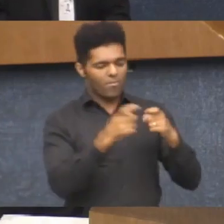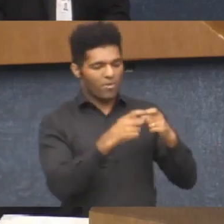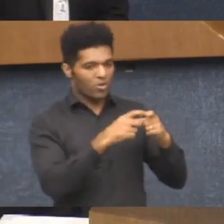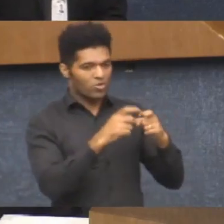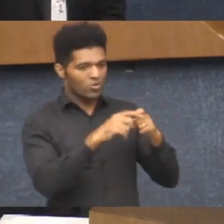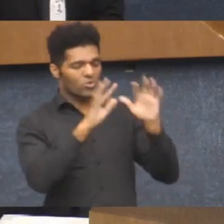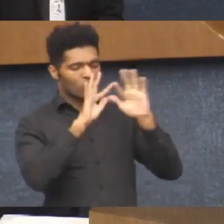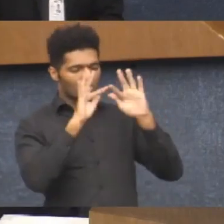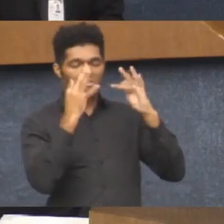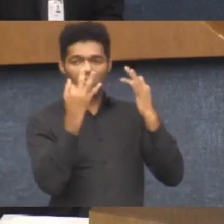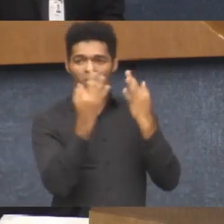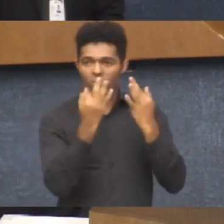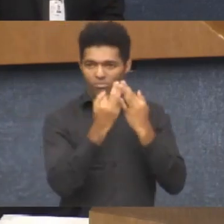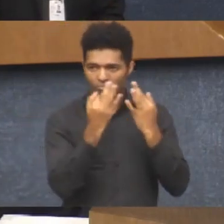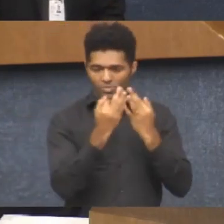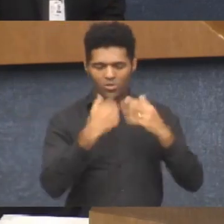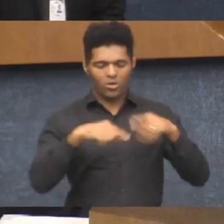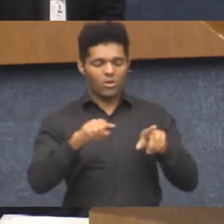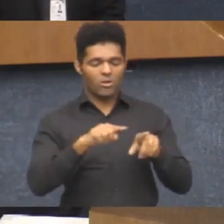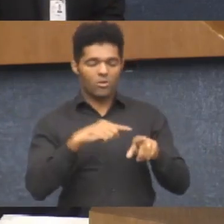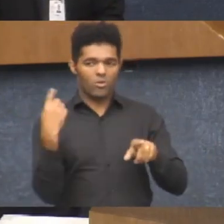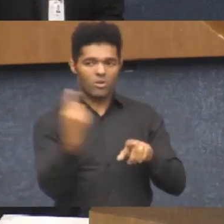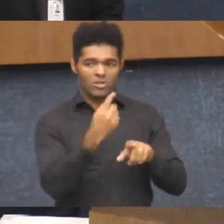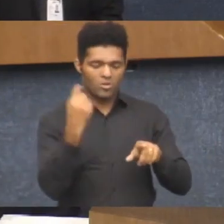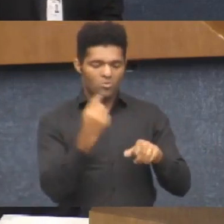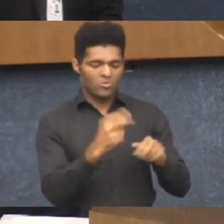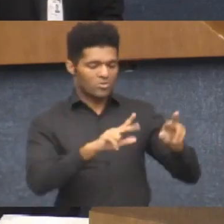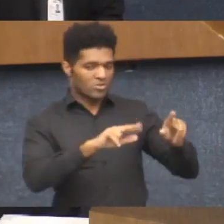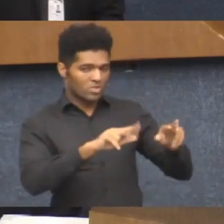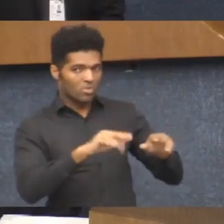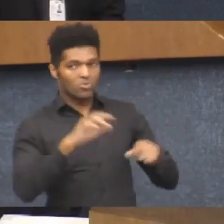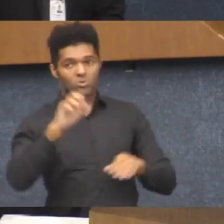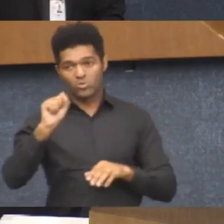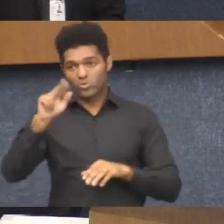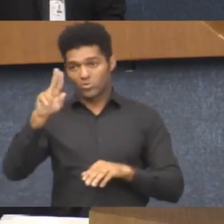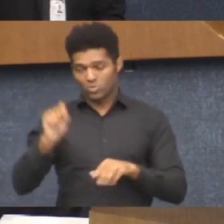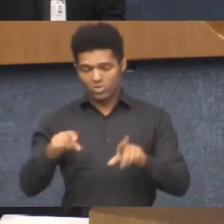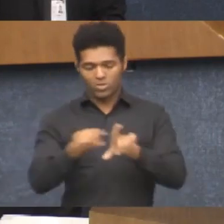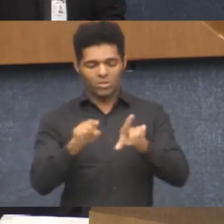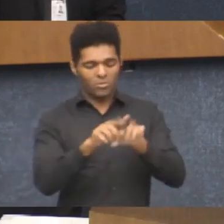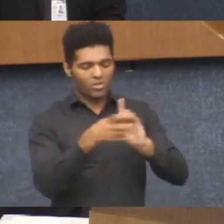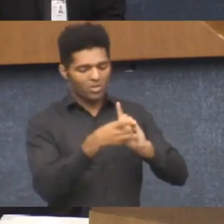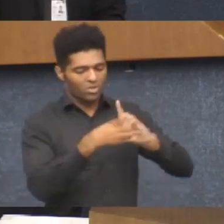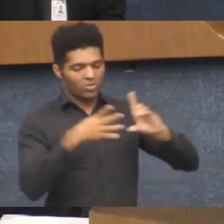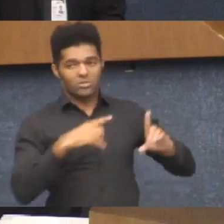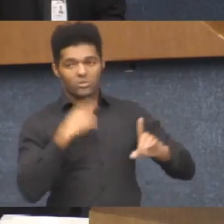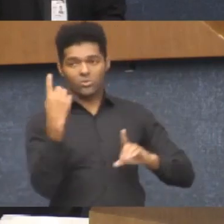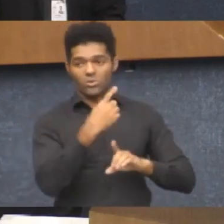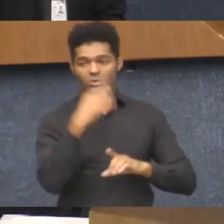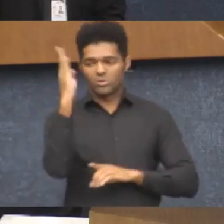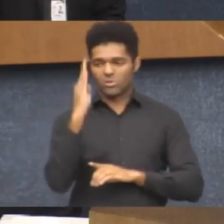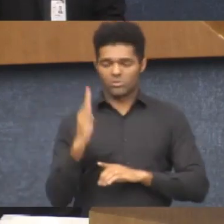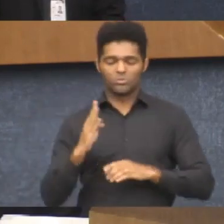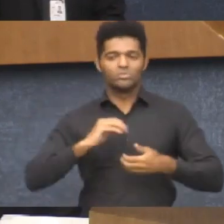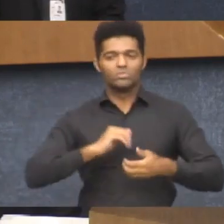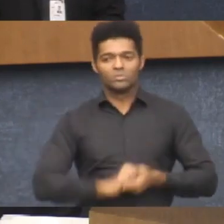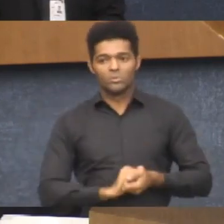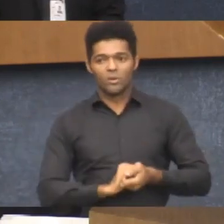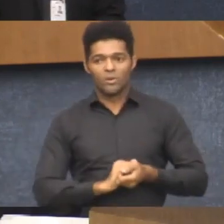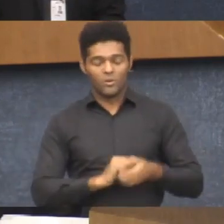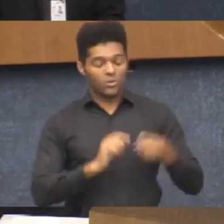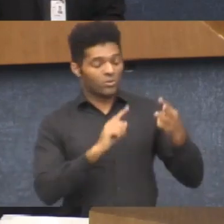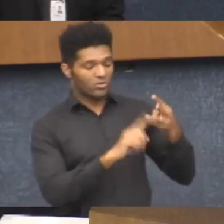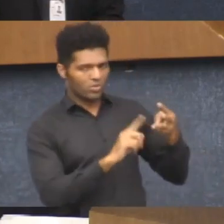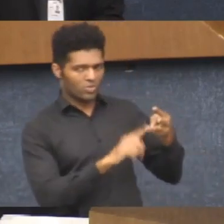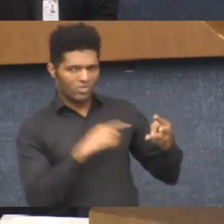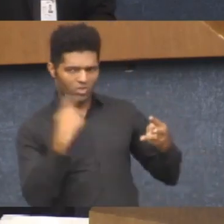somos irmãos e irmãs siameses do SUS e da redemocratização do nosso Brasil. E, gente,